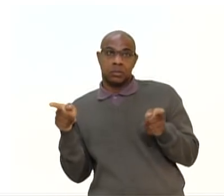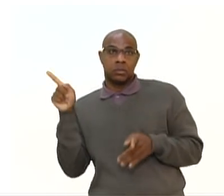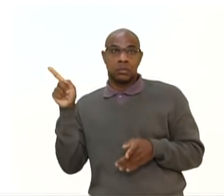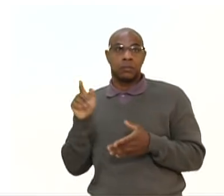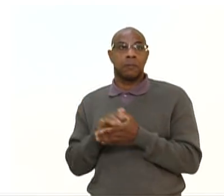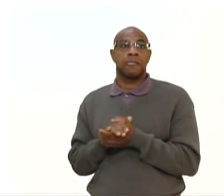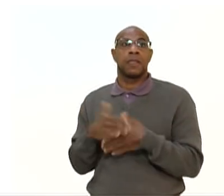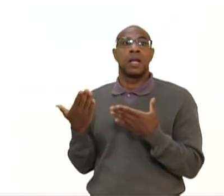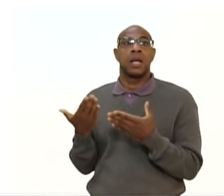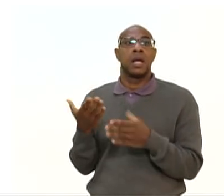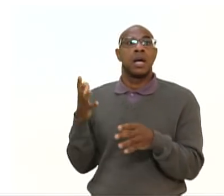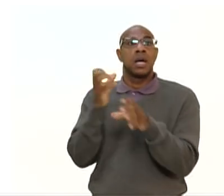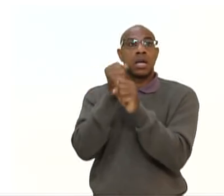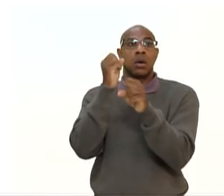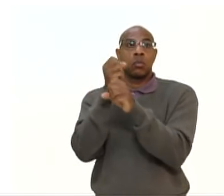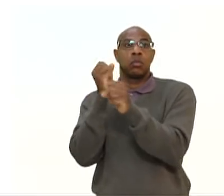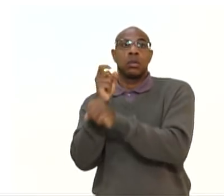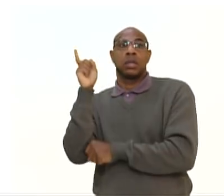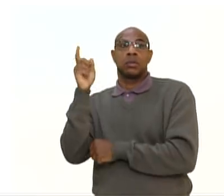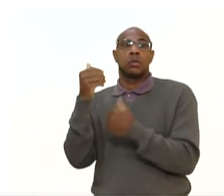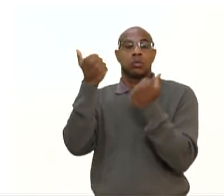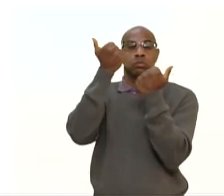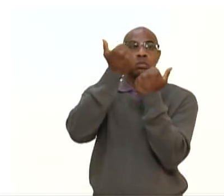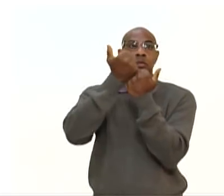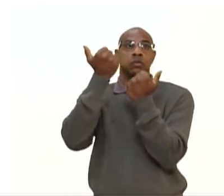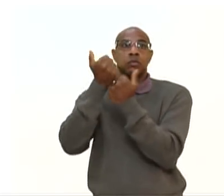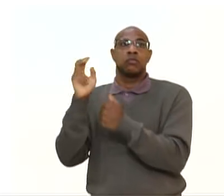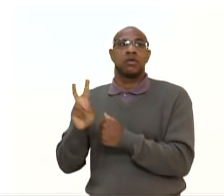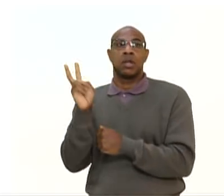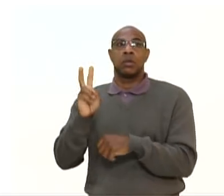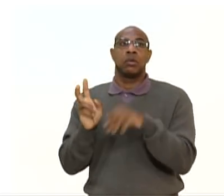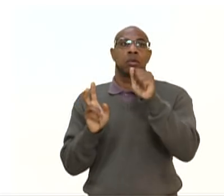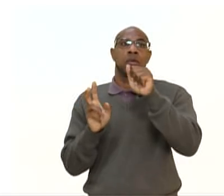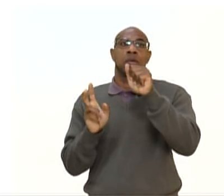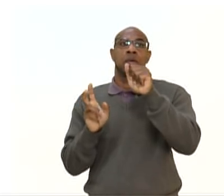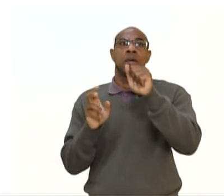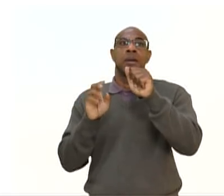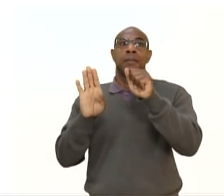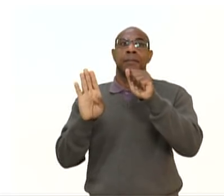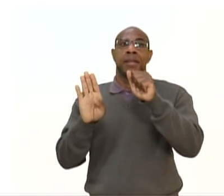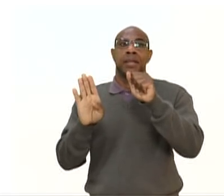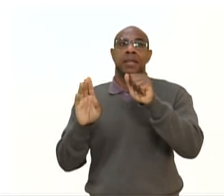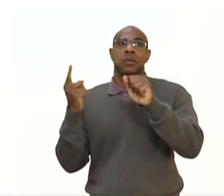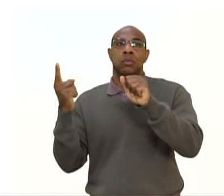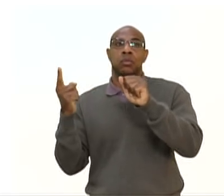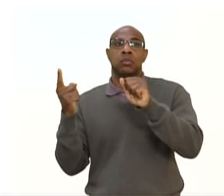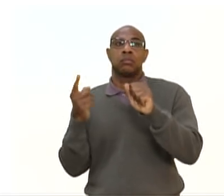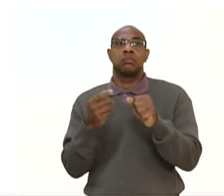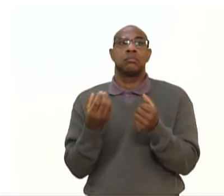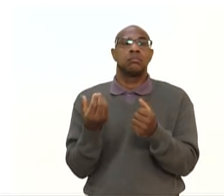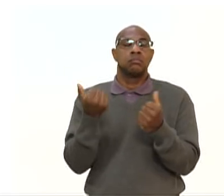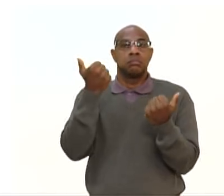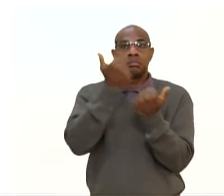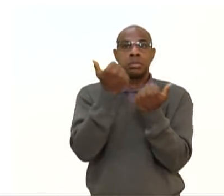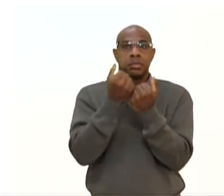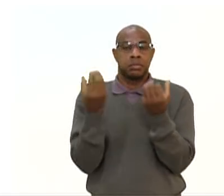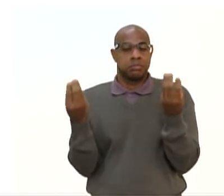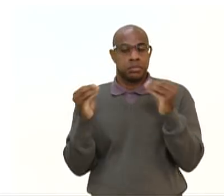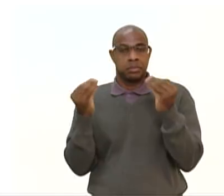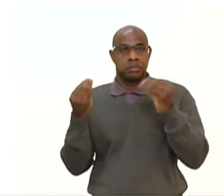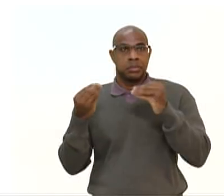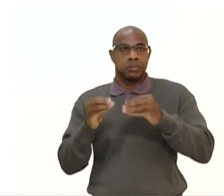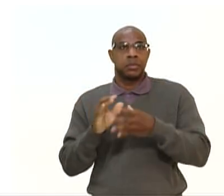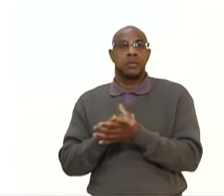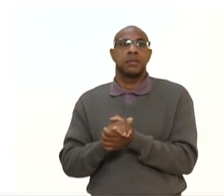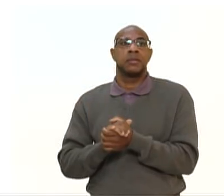1. Calculando aqui, substituindo, valor de A 1, valor de B 1, 1 ao quadrado 1, 1 ao quadrado 1,